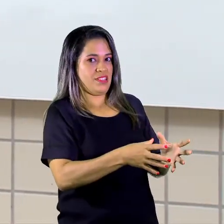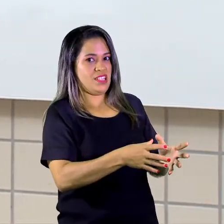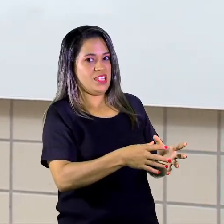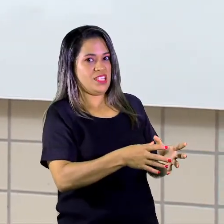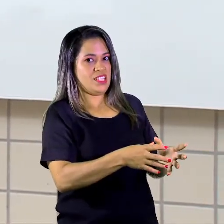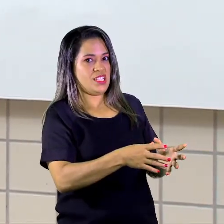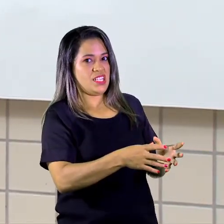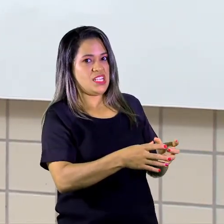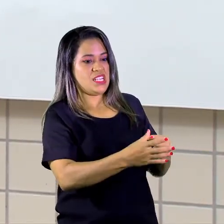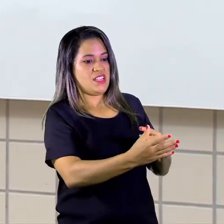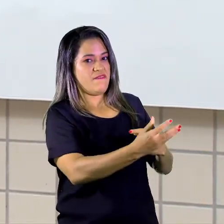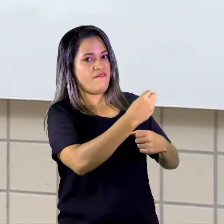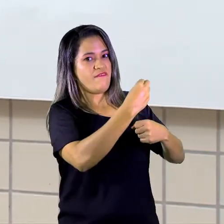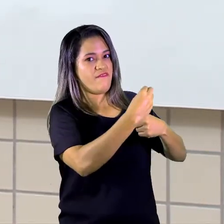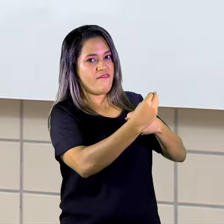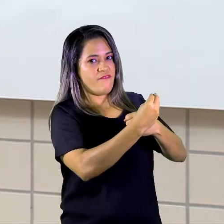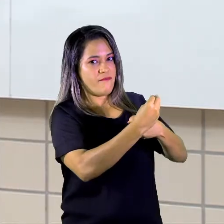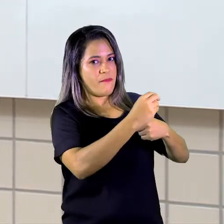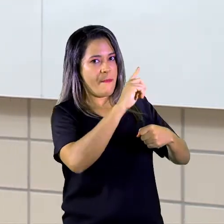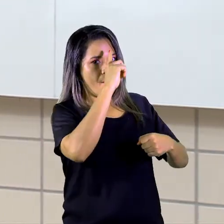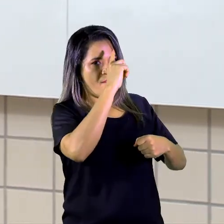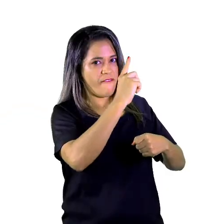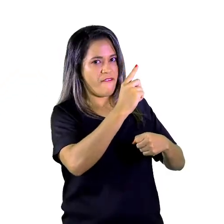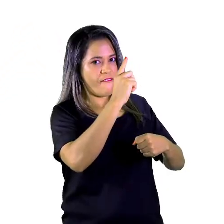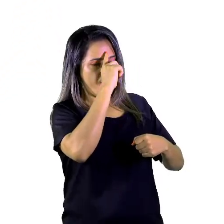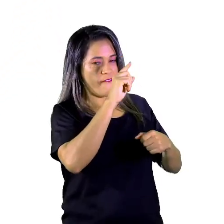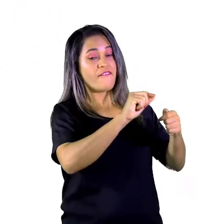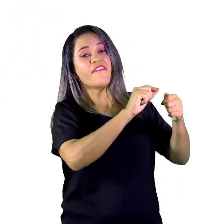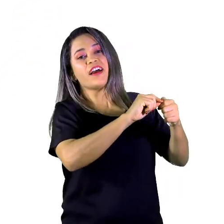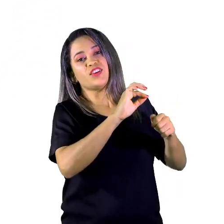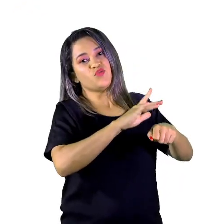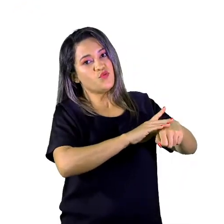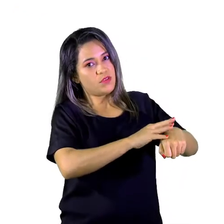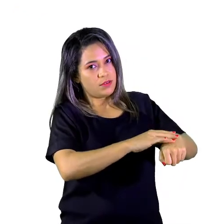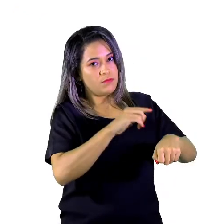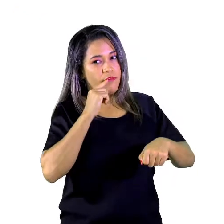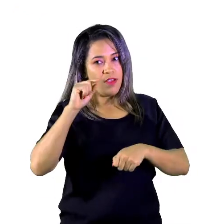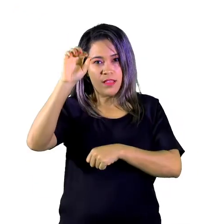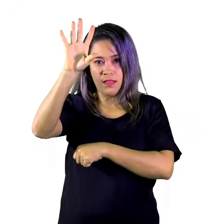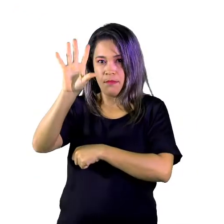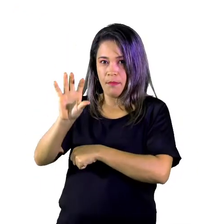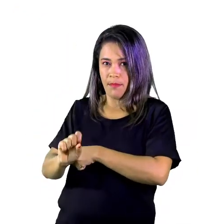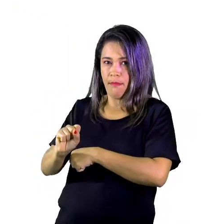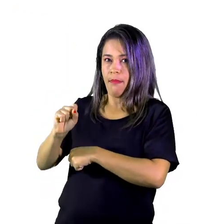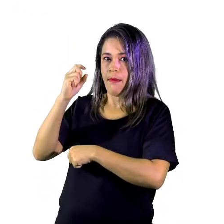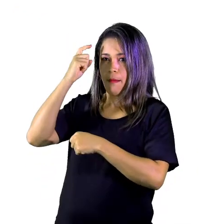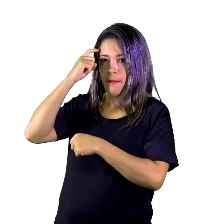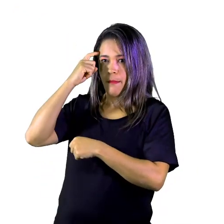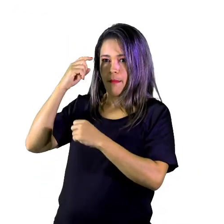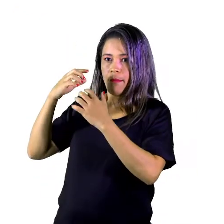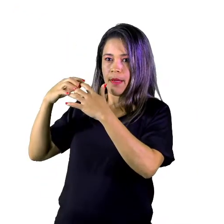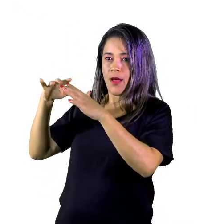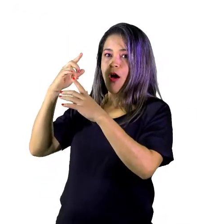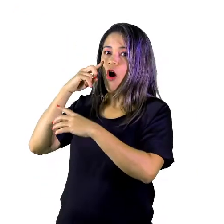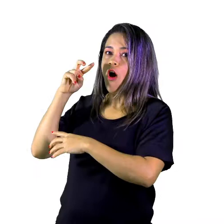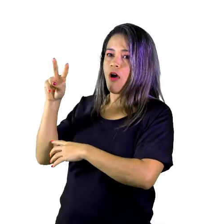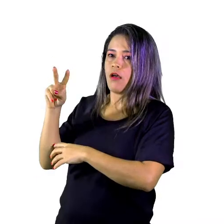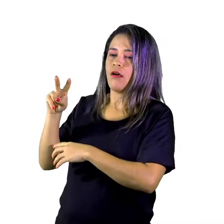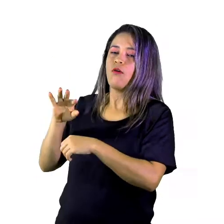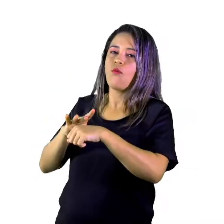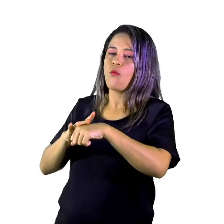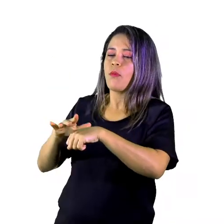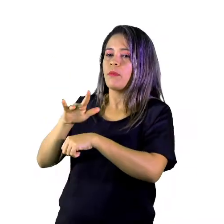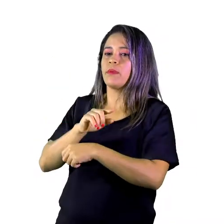que causam doenças. Vocês podem ver aí nesse mapa mental que aparece para vocês na tela, algumas doenças